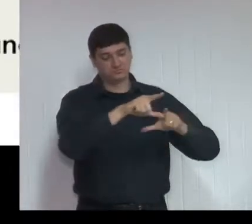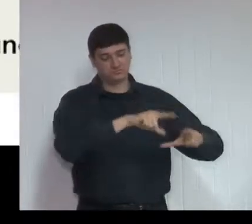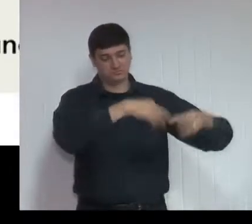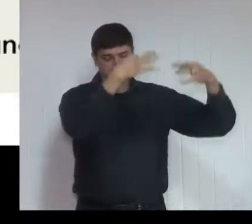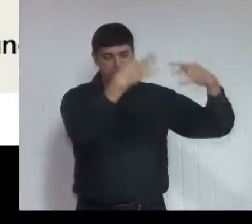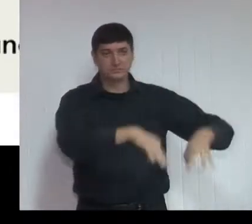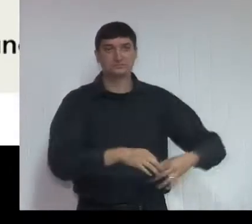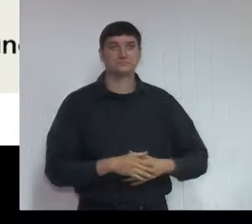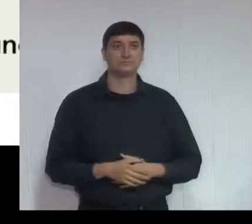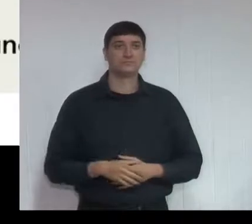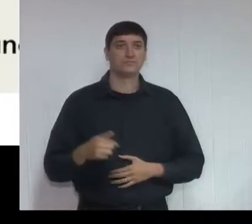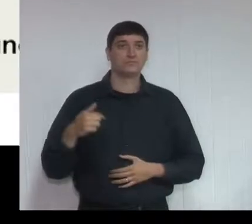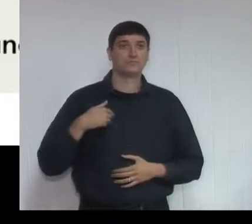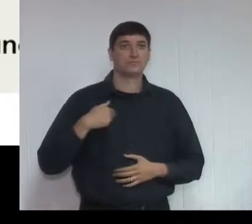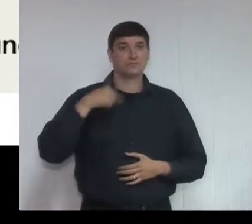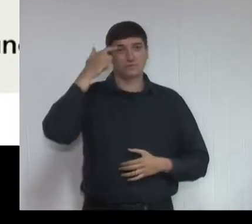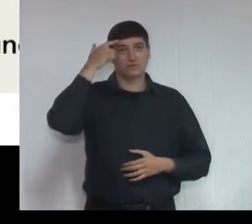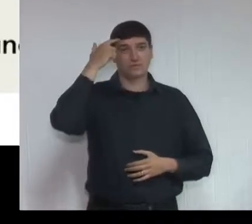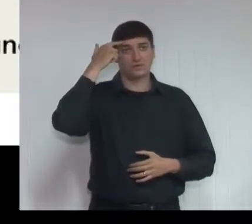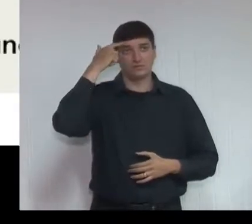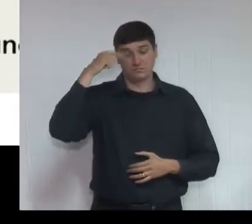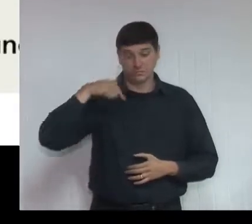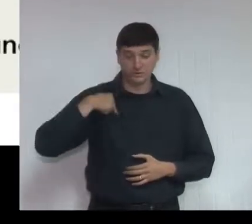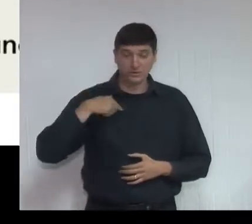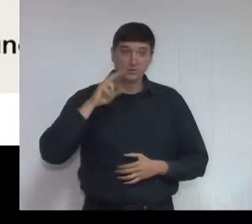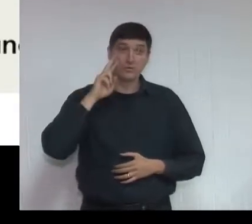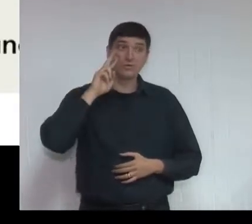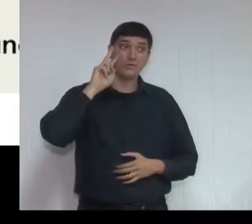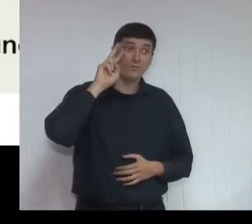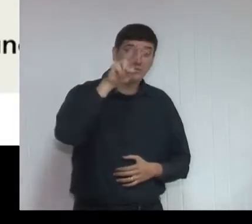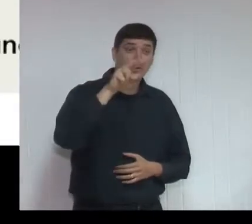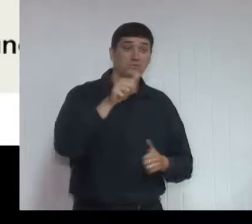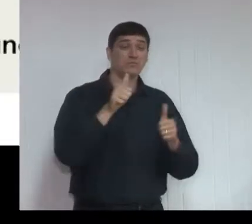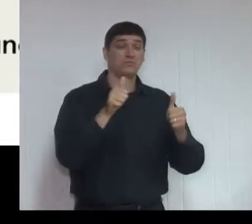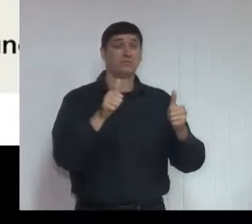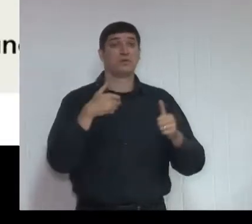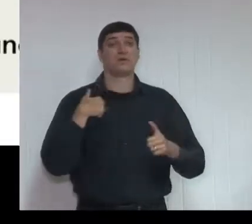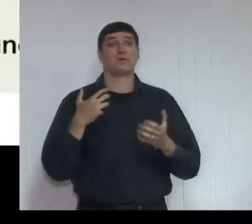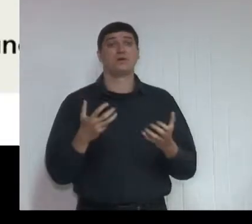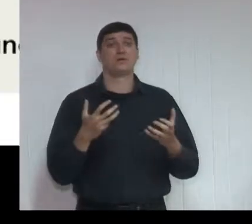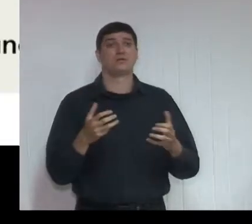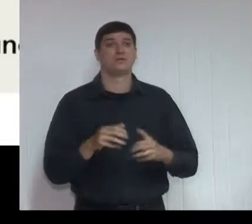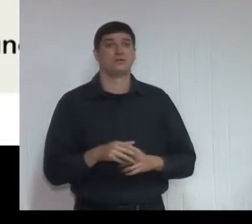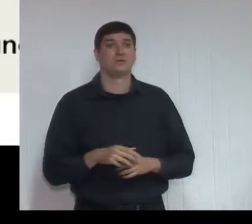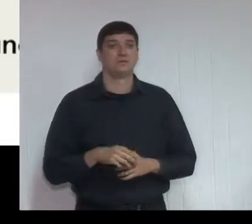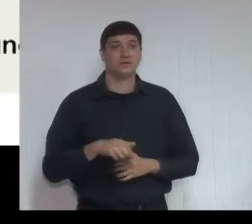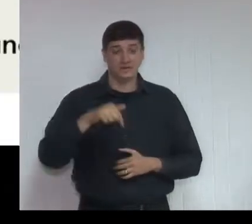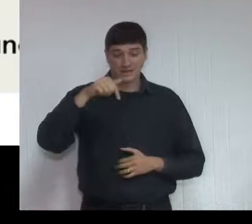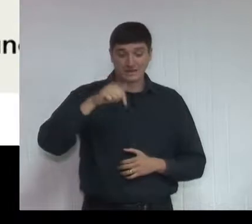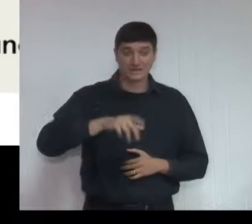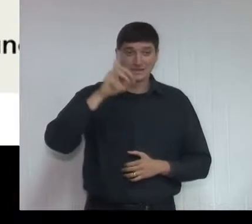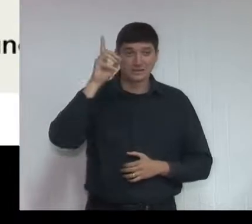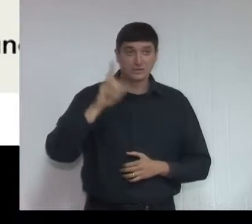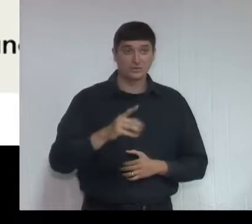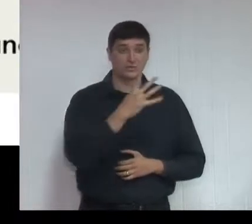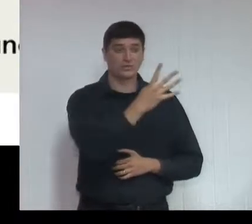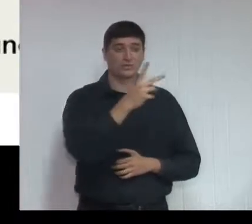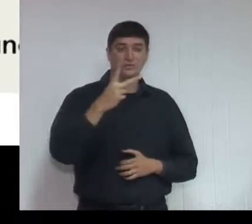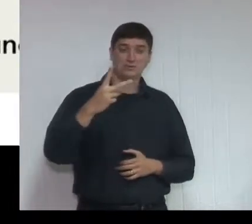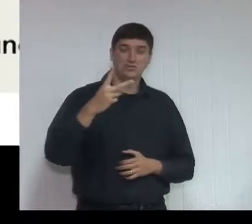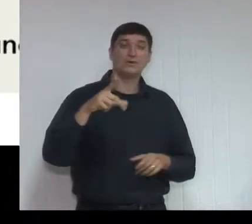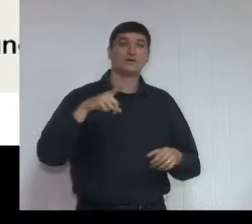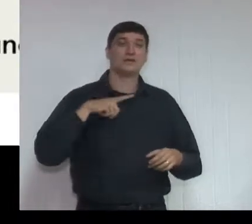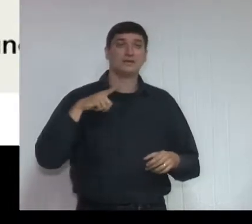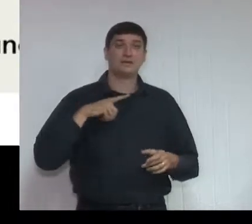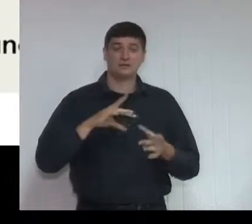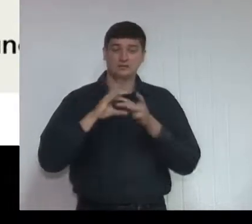continua. Porque sendo otimista, não é? Aproximadamente 42 diretores ligados diretamente à